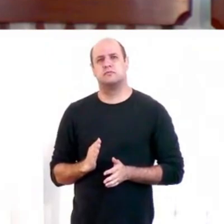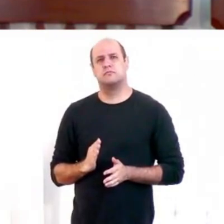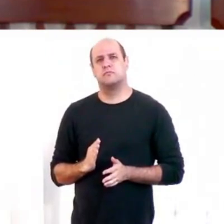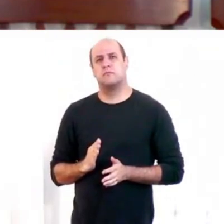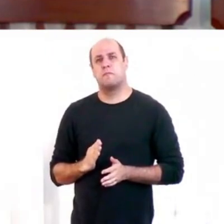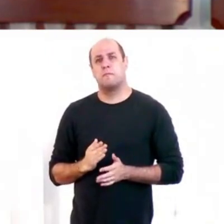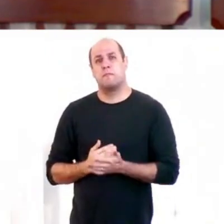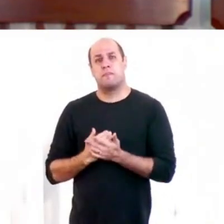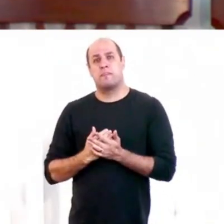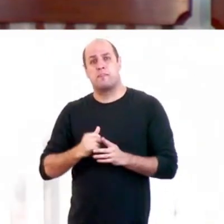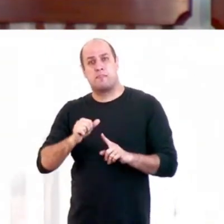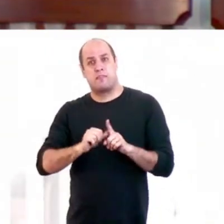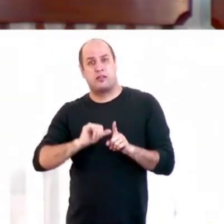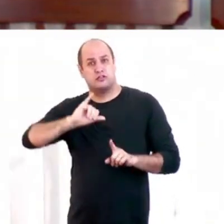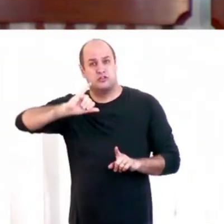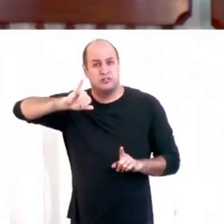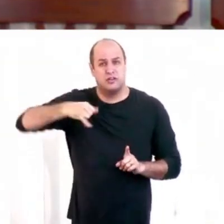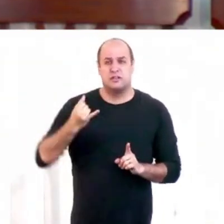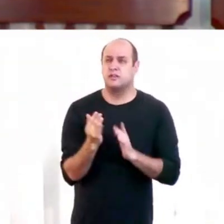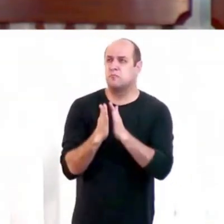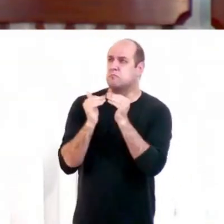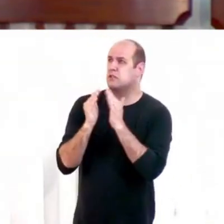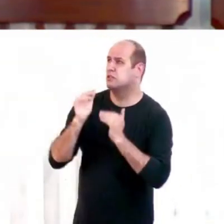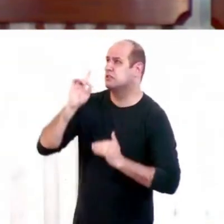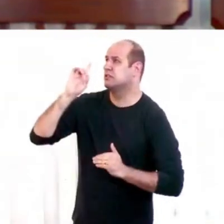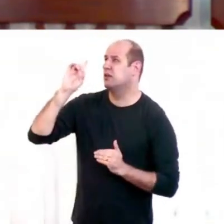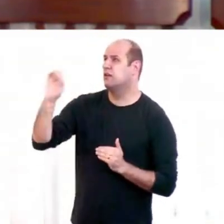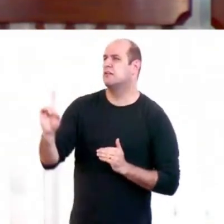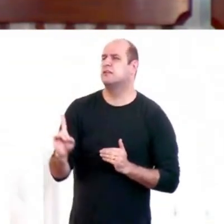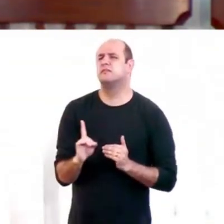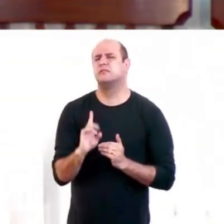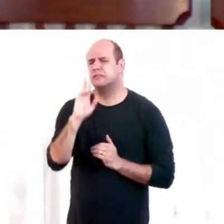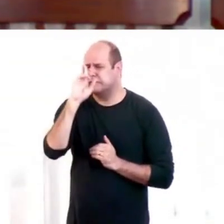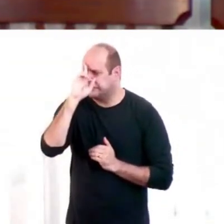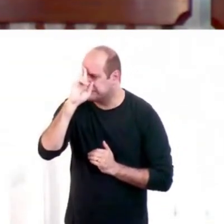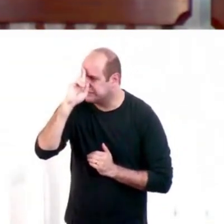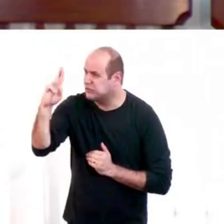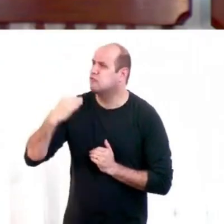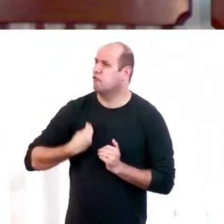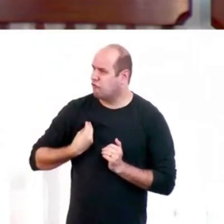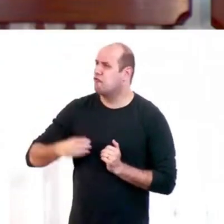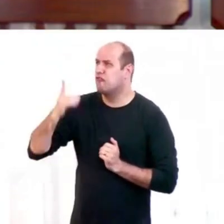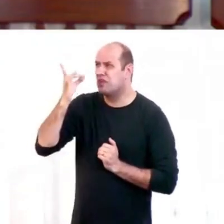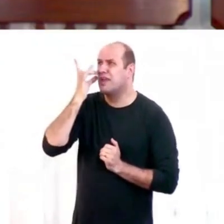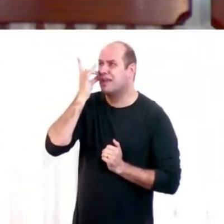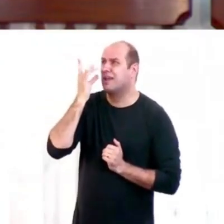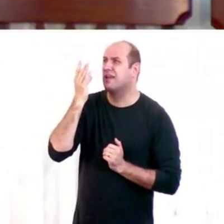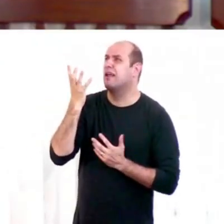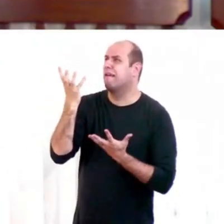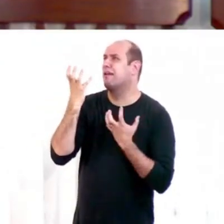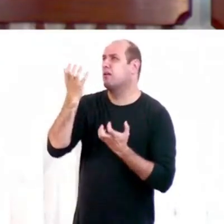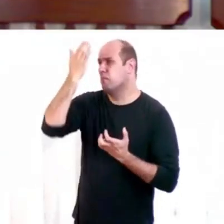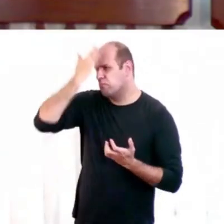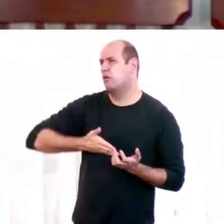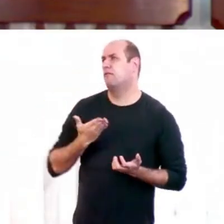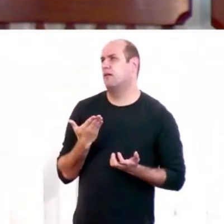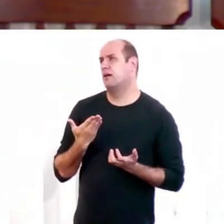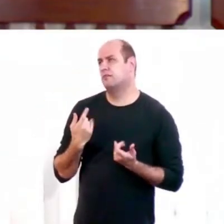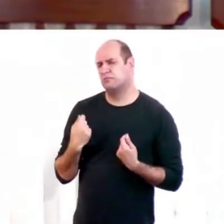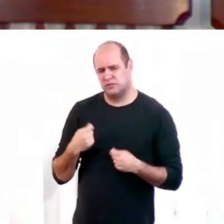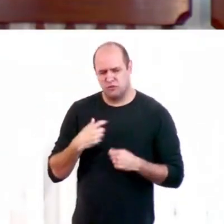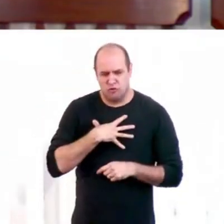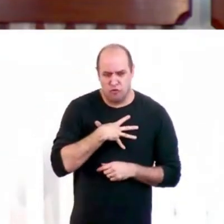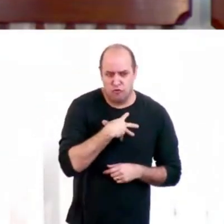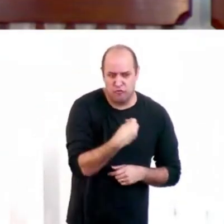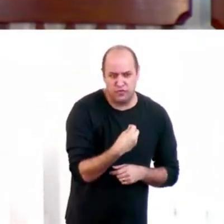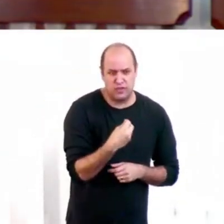janeiro e oramos a Deus dizendo: Deus, o Senhor existe, queremos uma prova. Nossos filhos estão